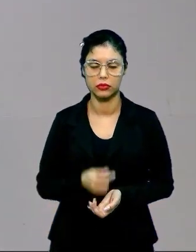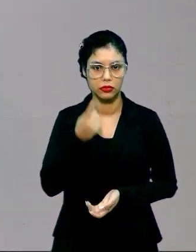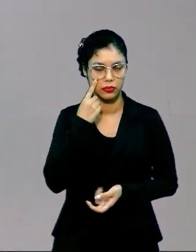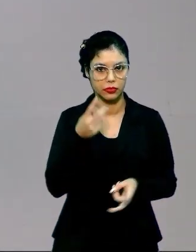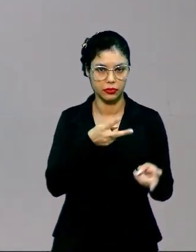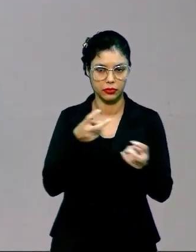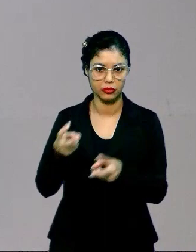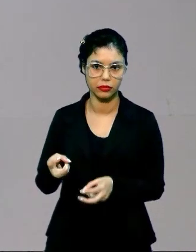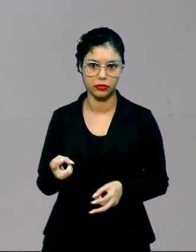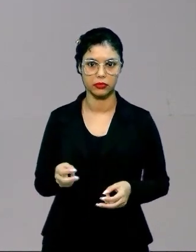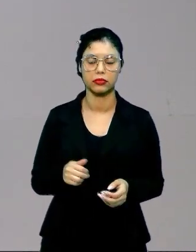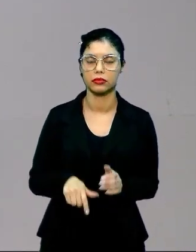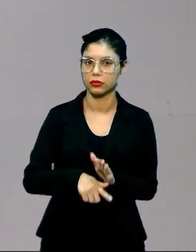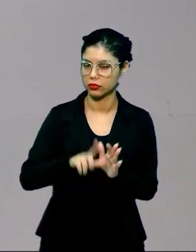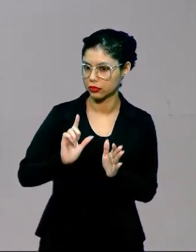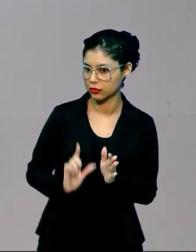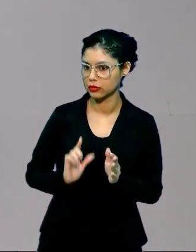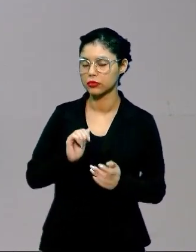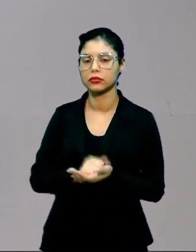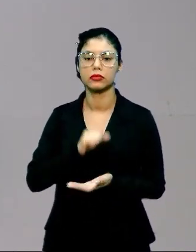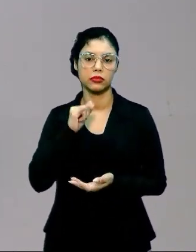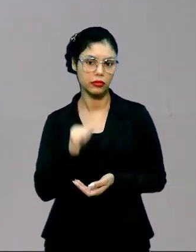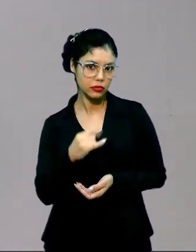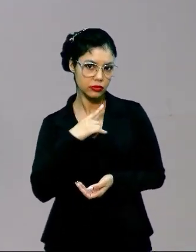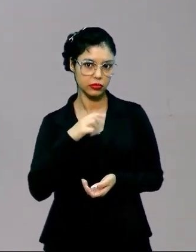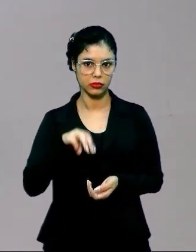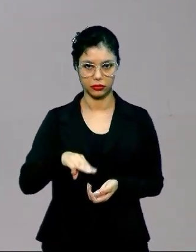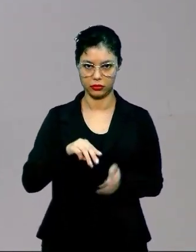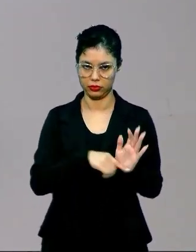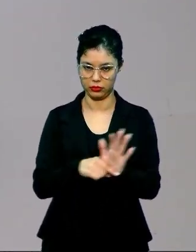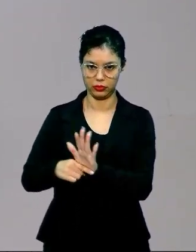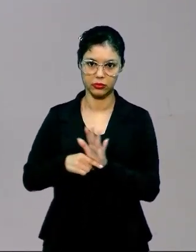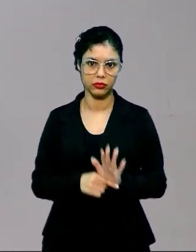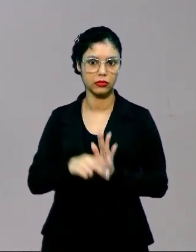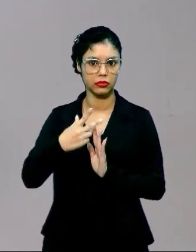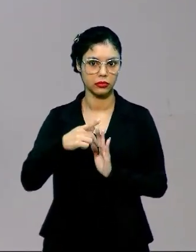Observa bem aqui que eu falei ainda há pouco. Se a amostra tem